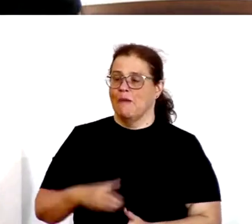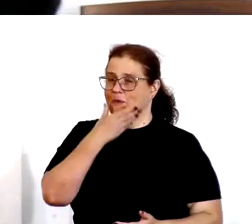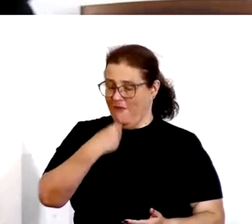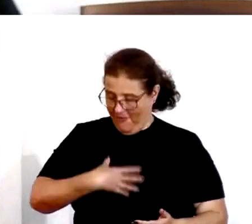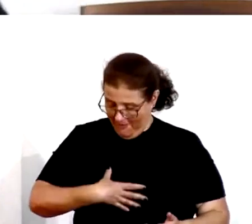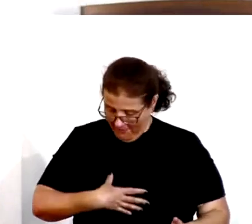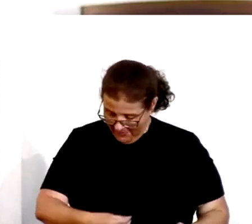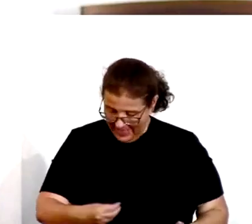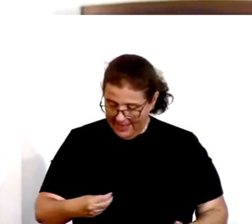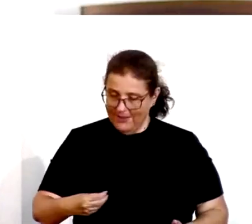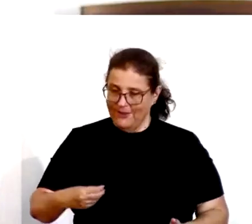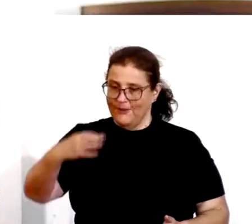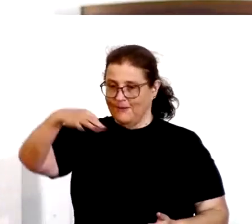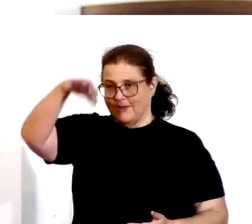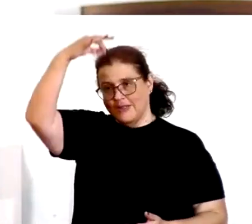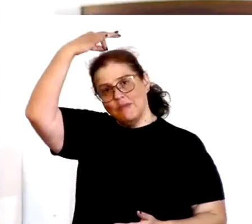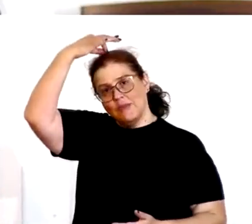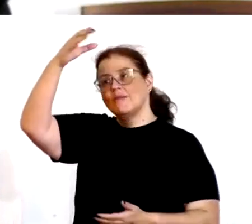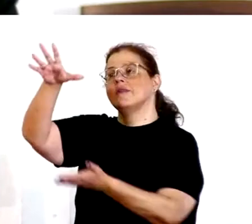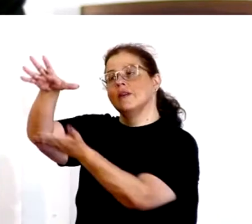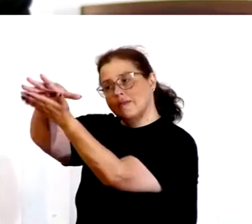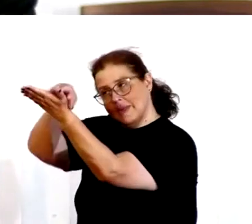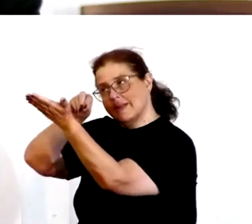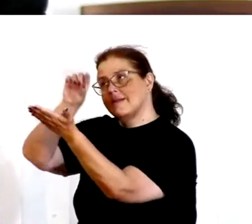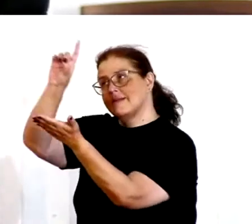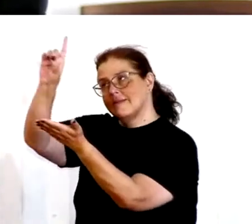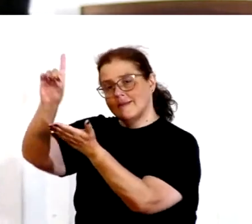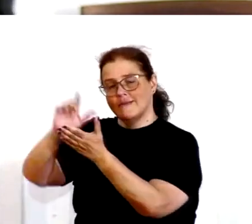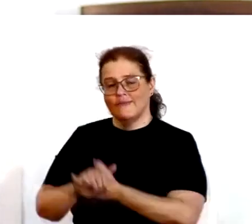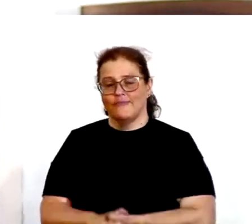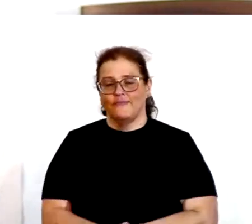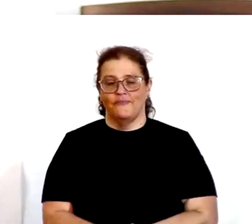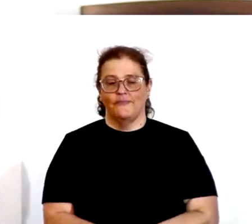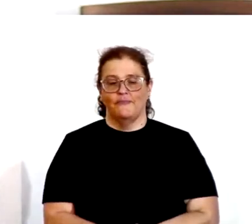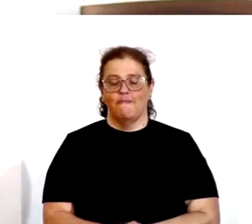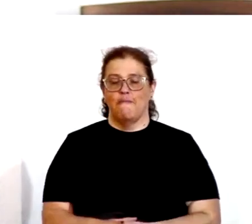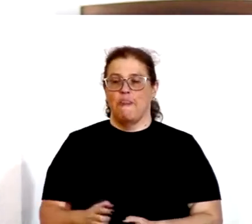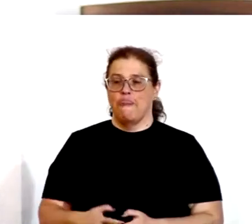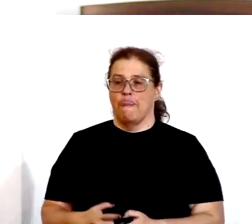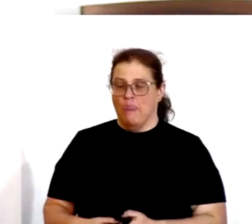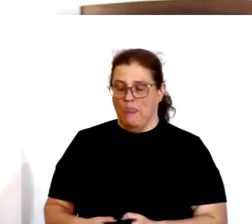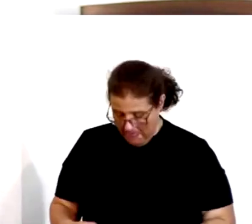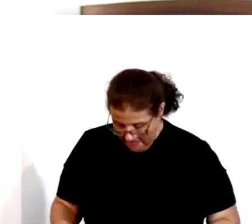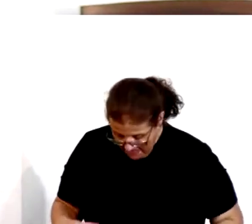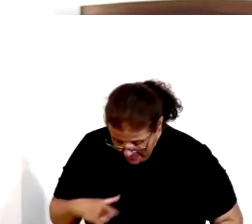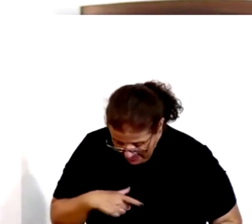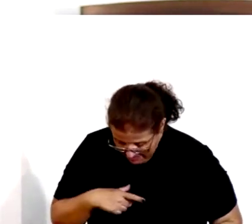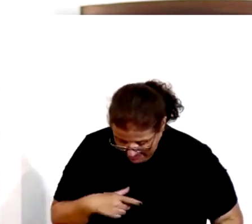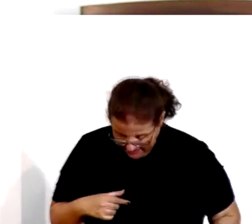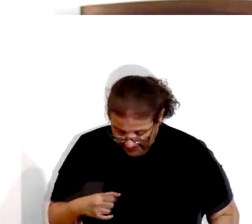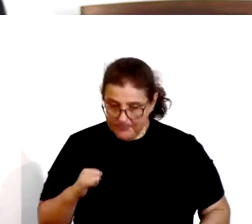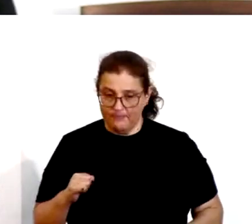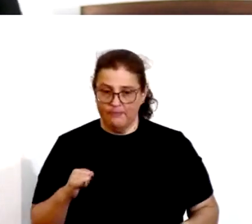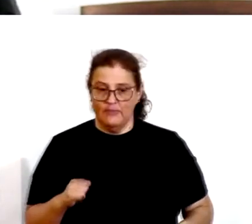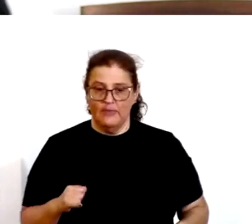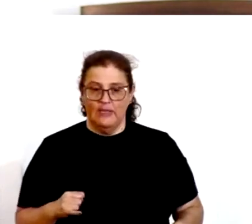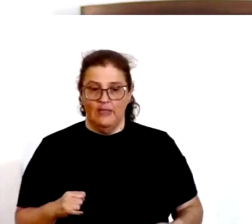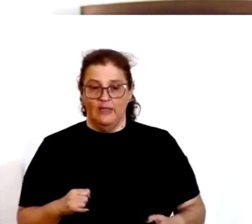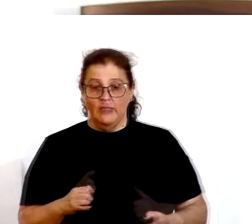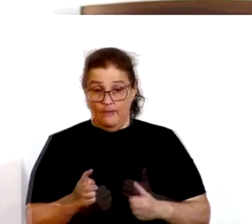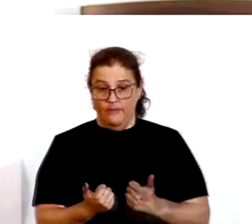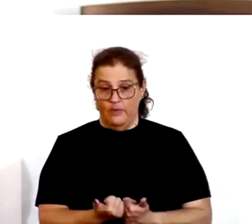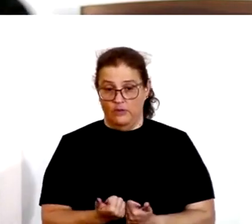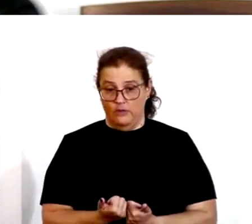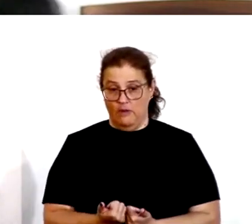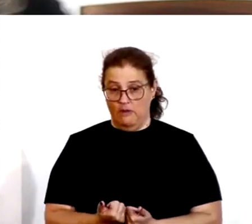nós precisamos então imitar a Deus. Por quê? Porque se o referencial dos nossos filhos somos nós, e